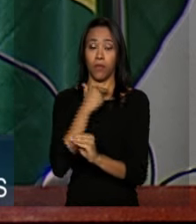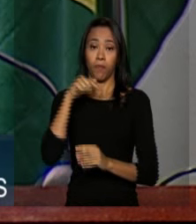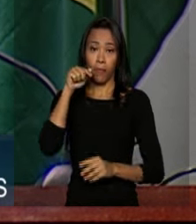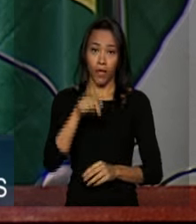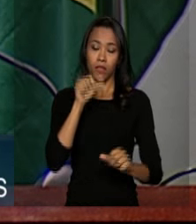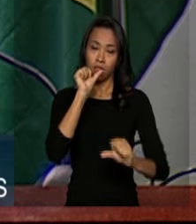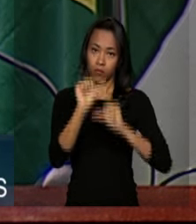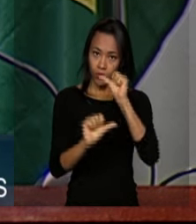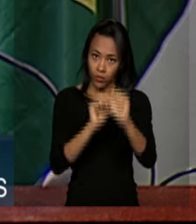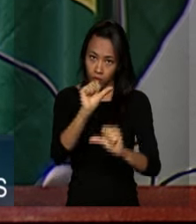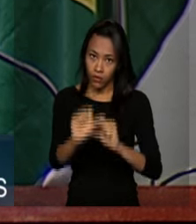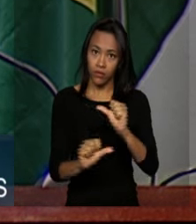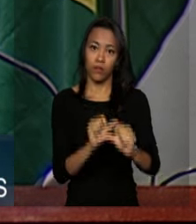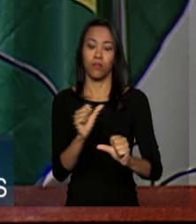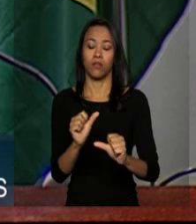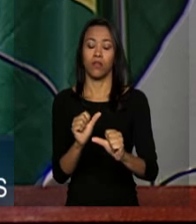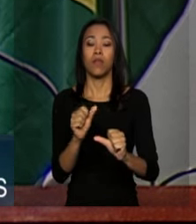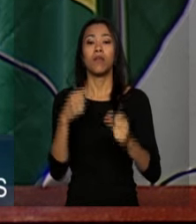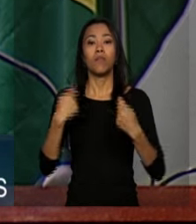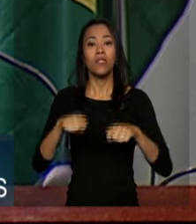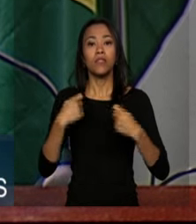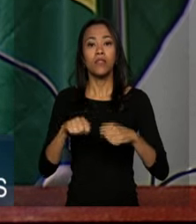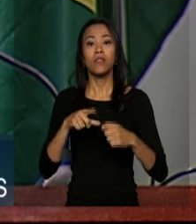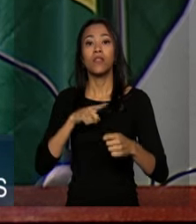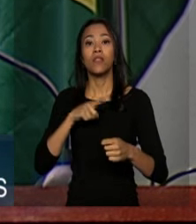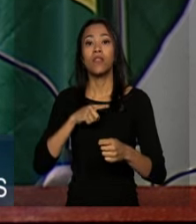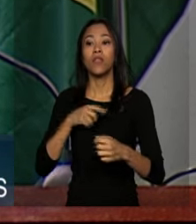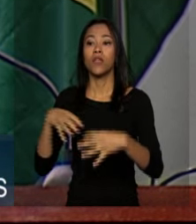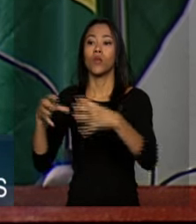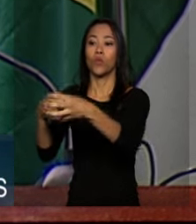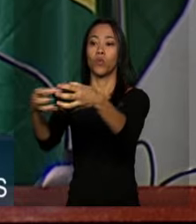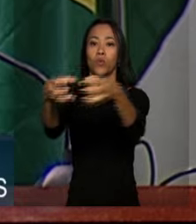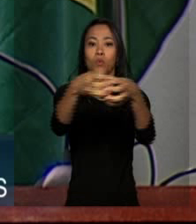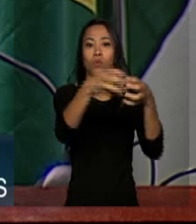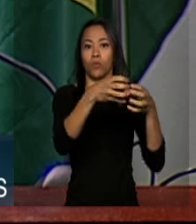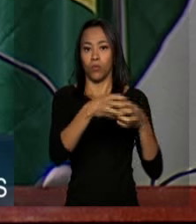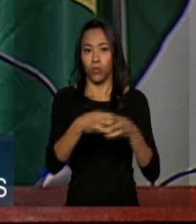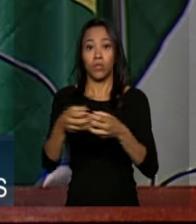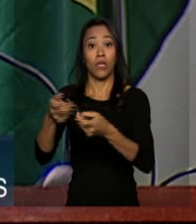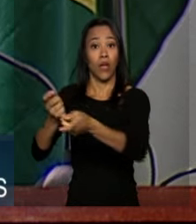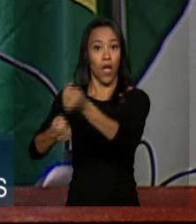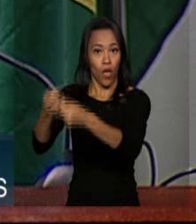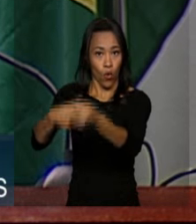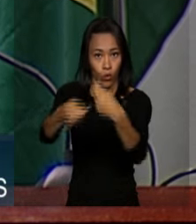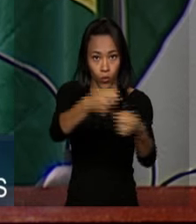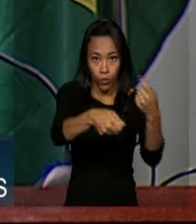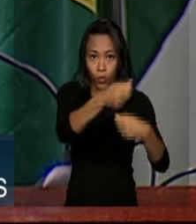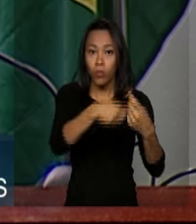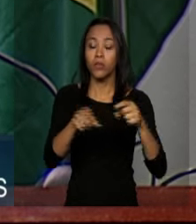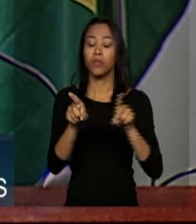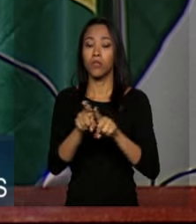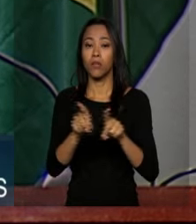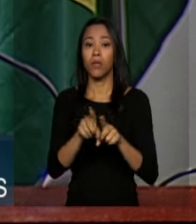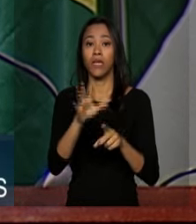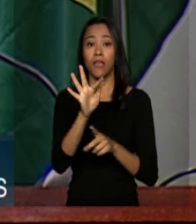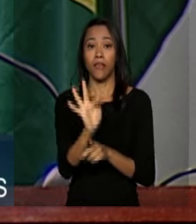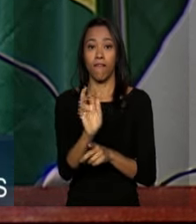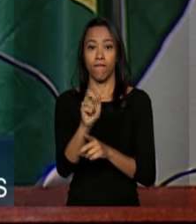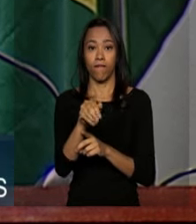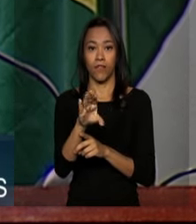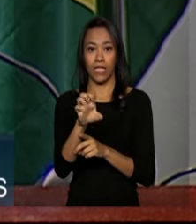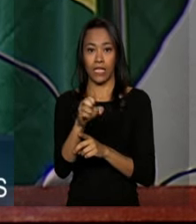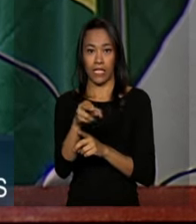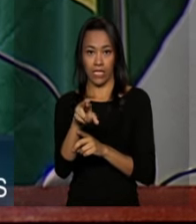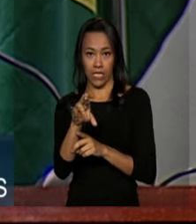de estender-se igualmente aos organismos econômicos financeiros surgidos a partir de